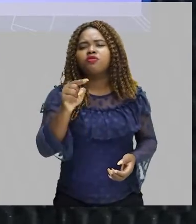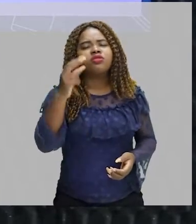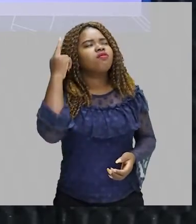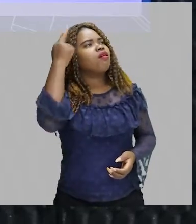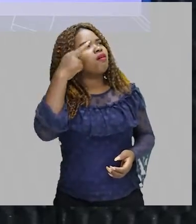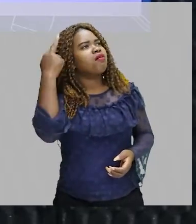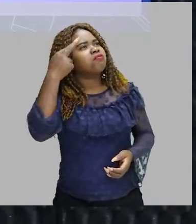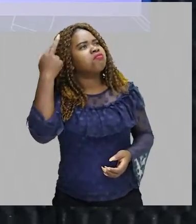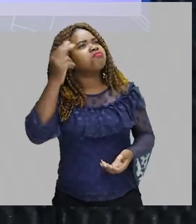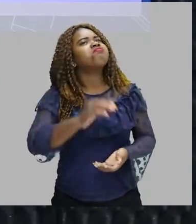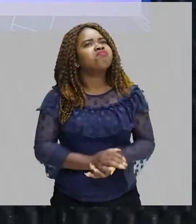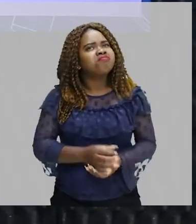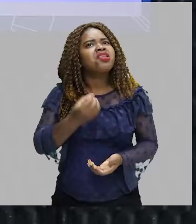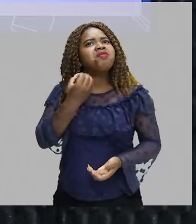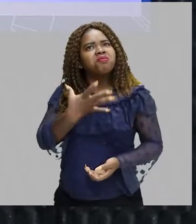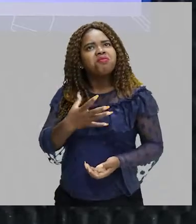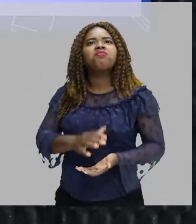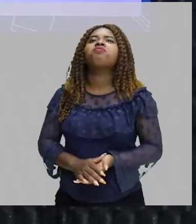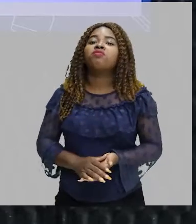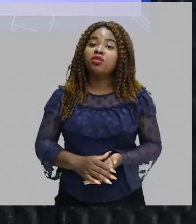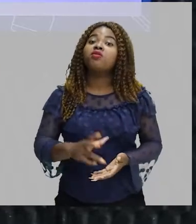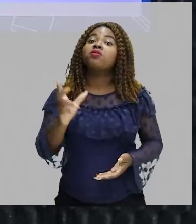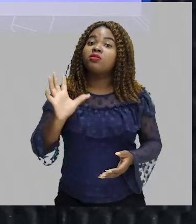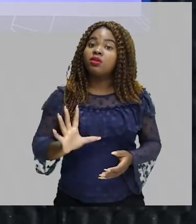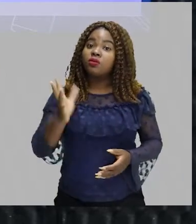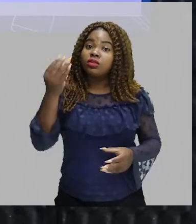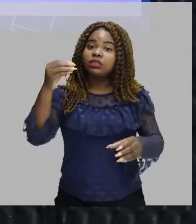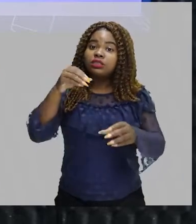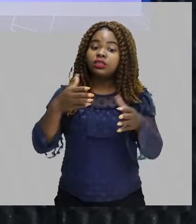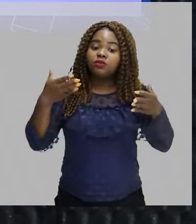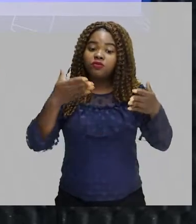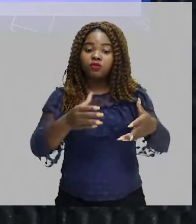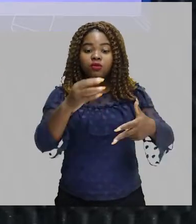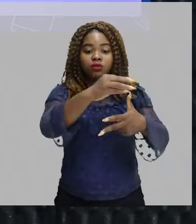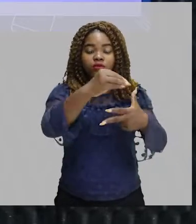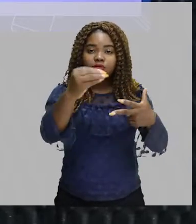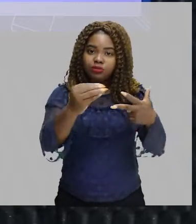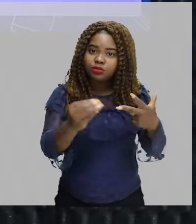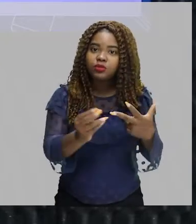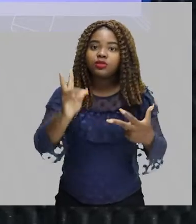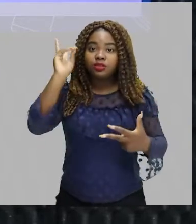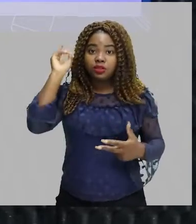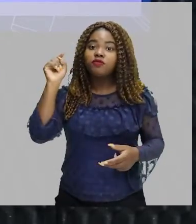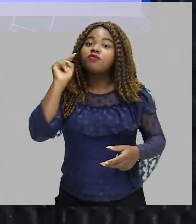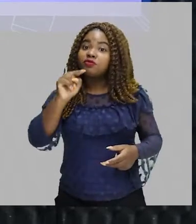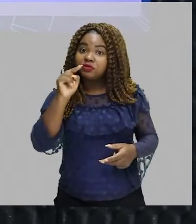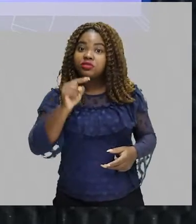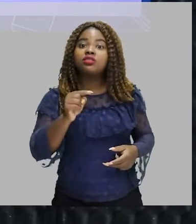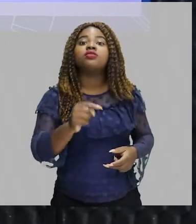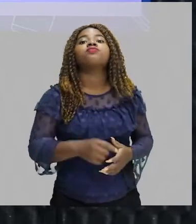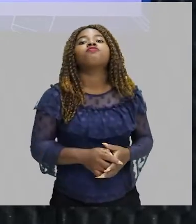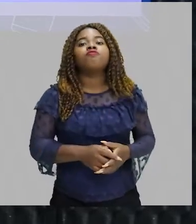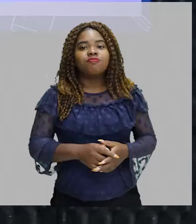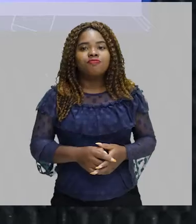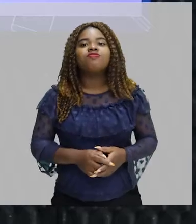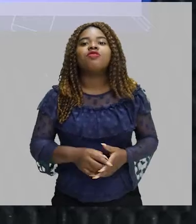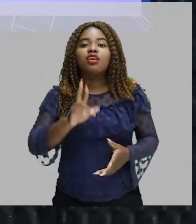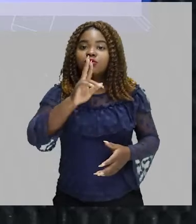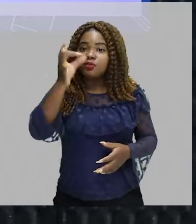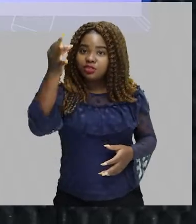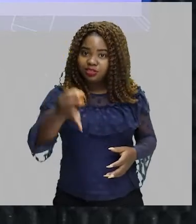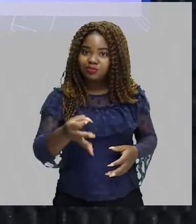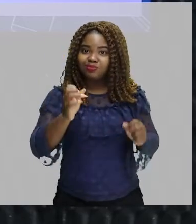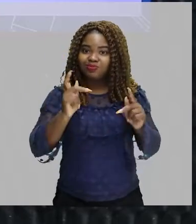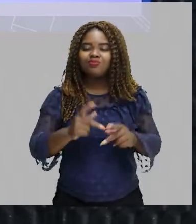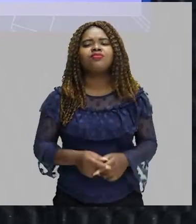dá para distinguir bacana, e na hora que cair na tua prova, tu vai lá e, ó, gabarito na certa. Beleza? Sempre lembrando